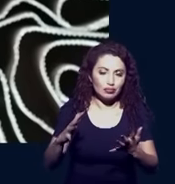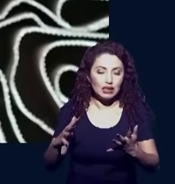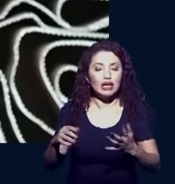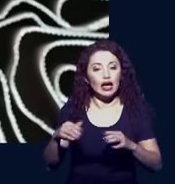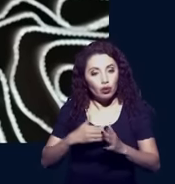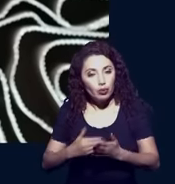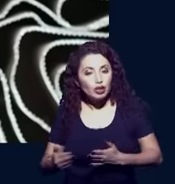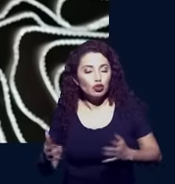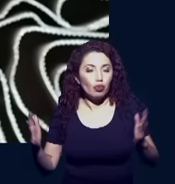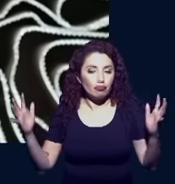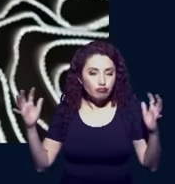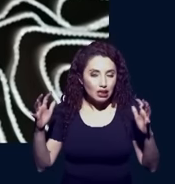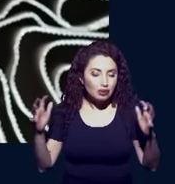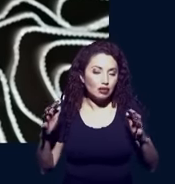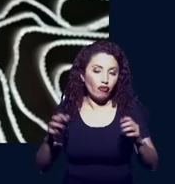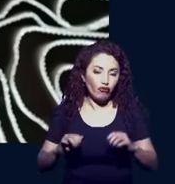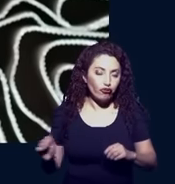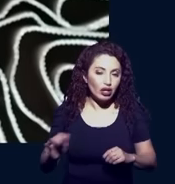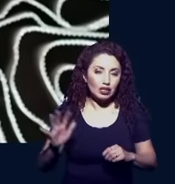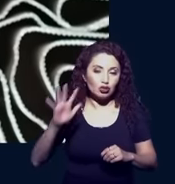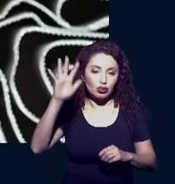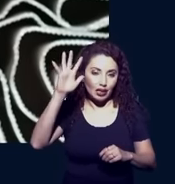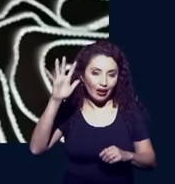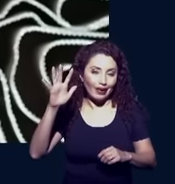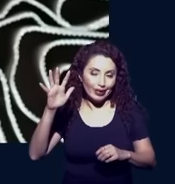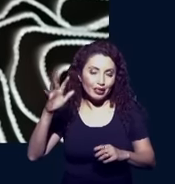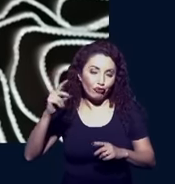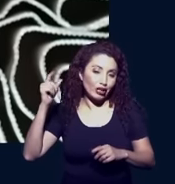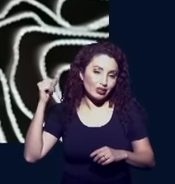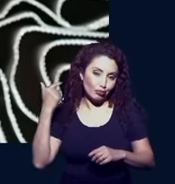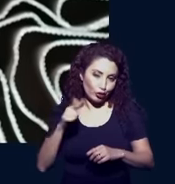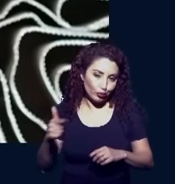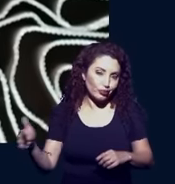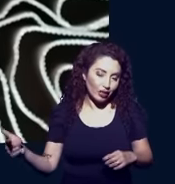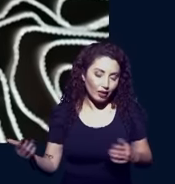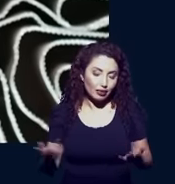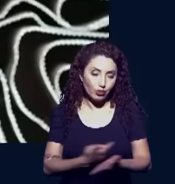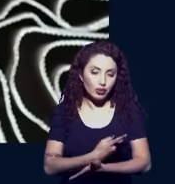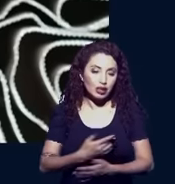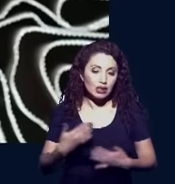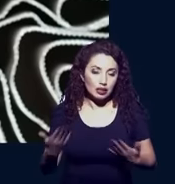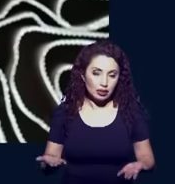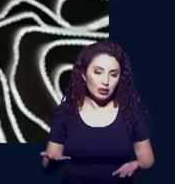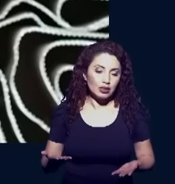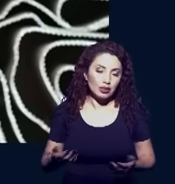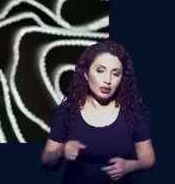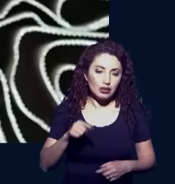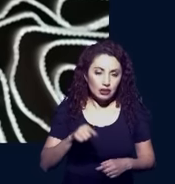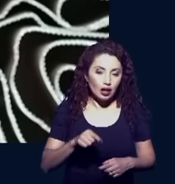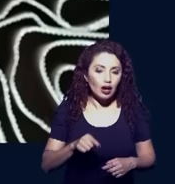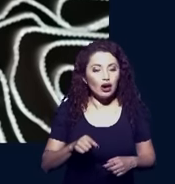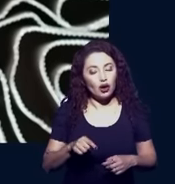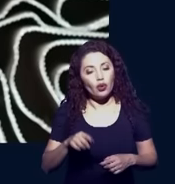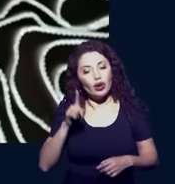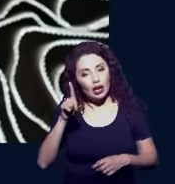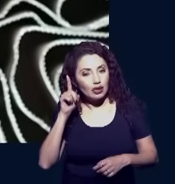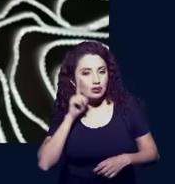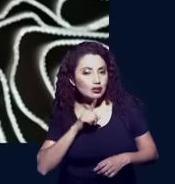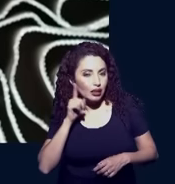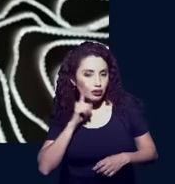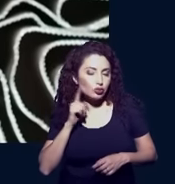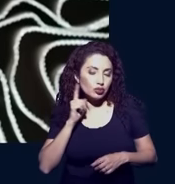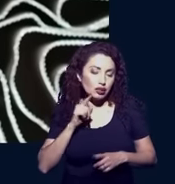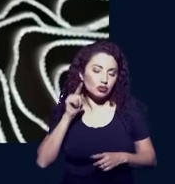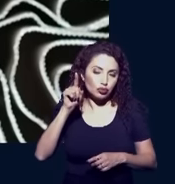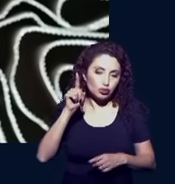inflacionária que a gente já não via há muito tempo então estamos vendo ainda uma cauda de resiliência de Economia americana mas